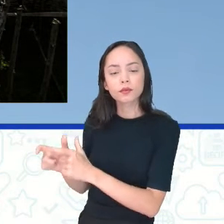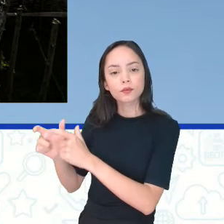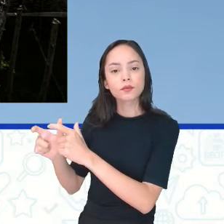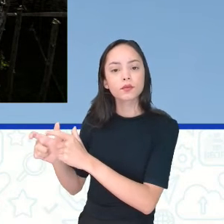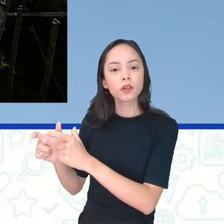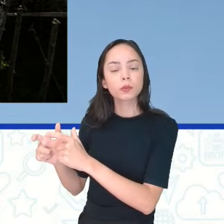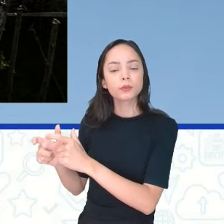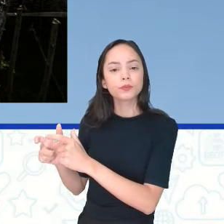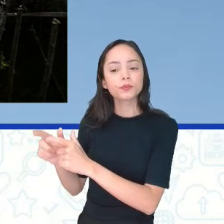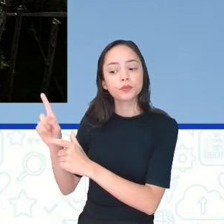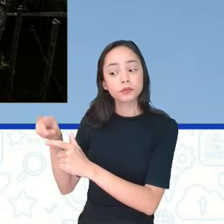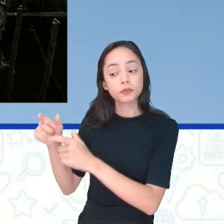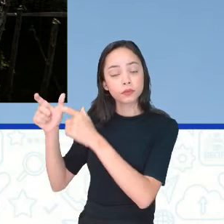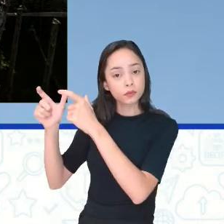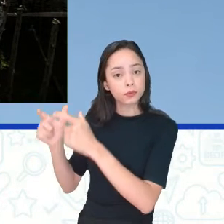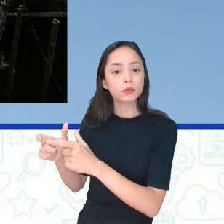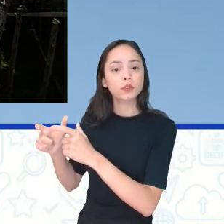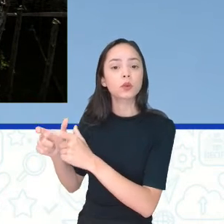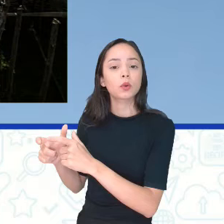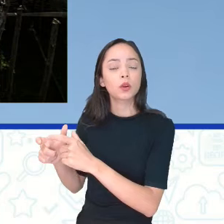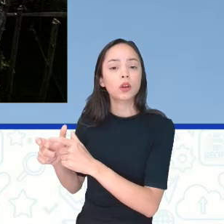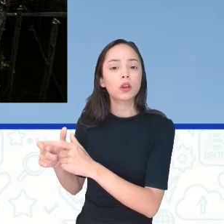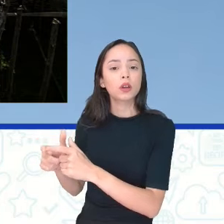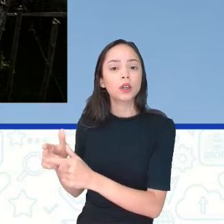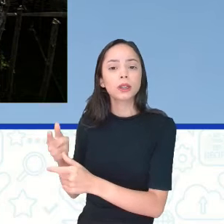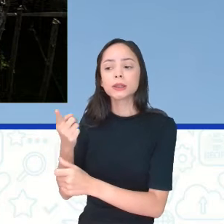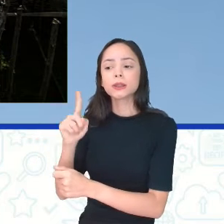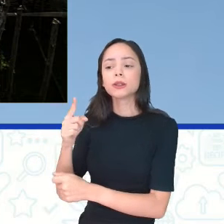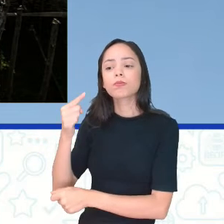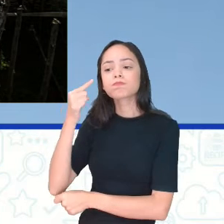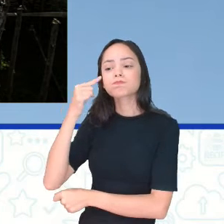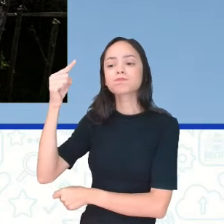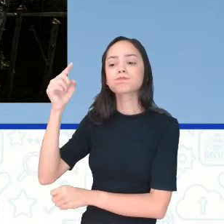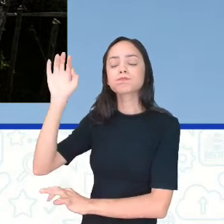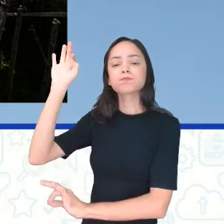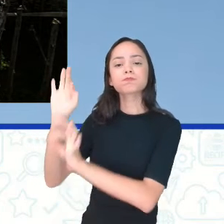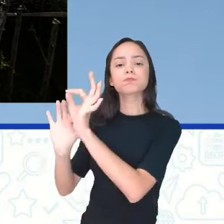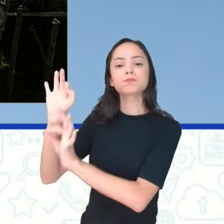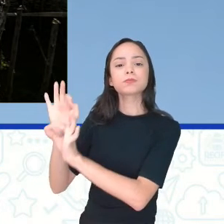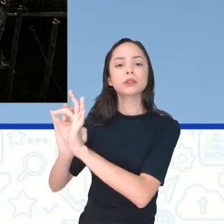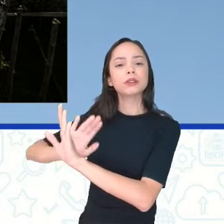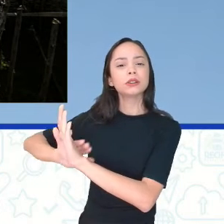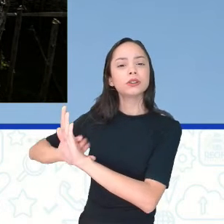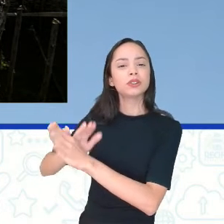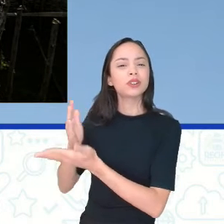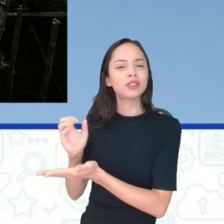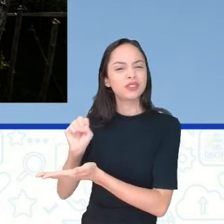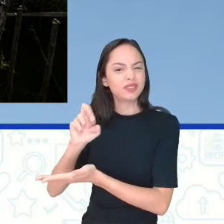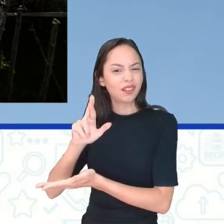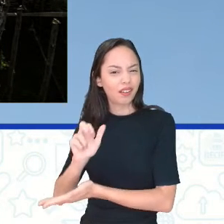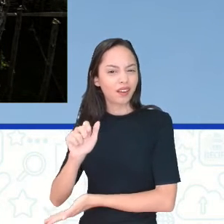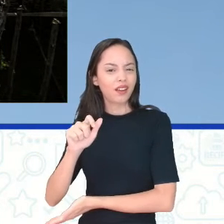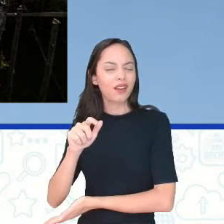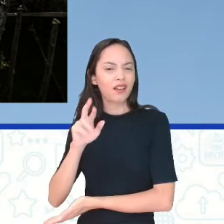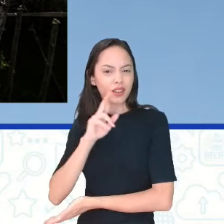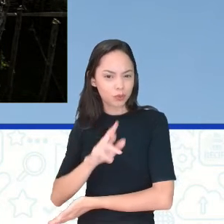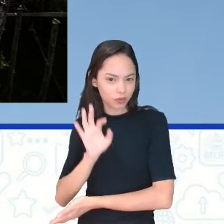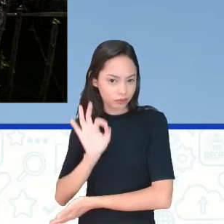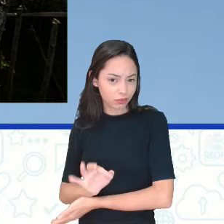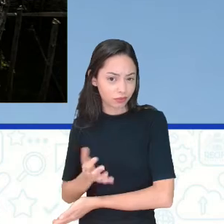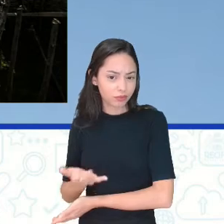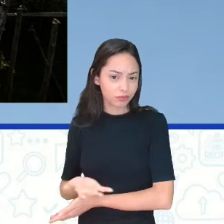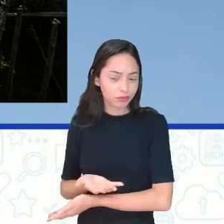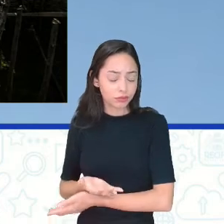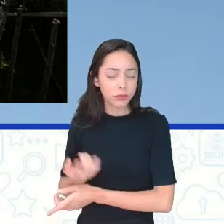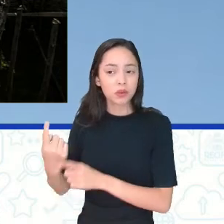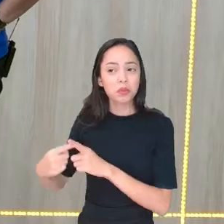são um lugar que não foi pensado. Será que a gente consegue dizer isso?